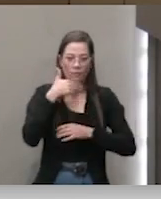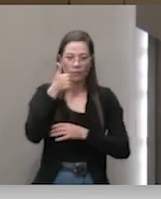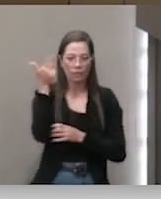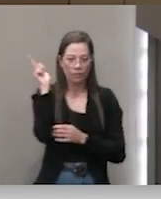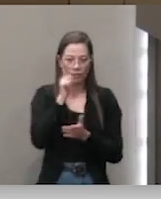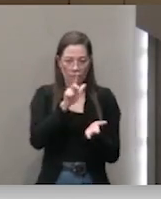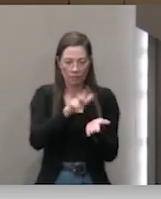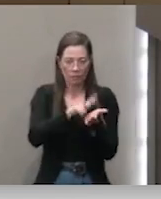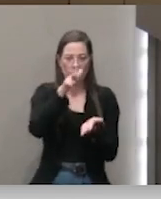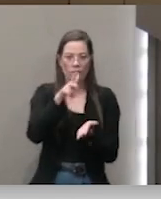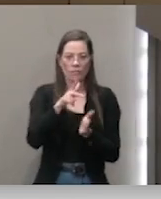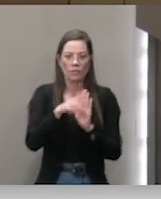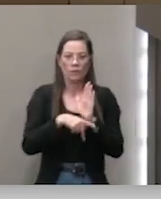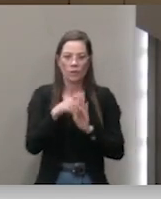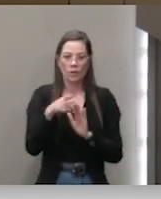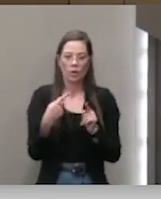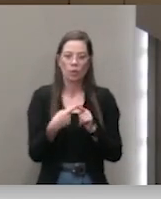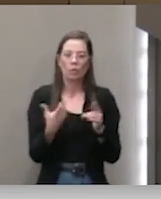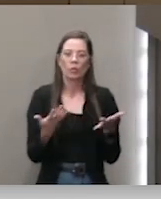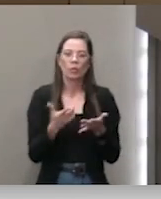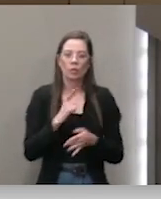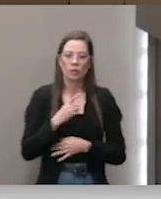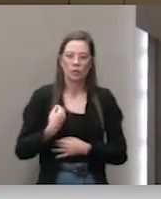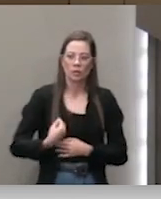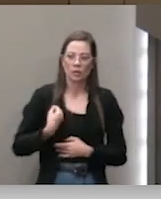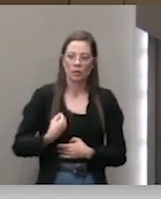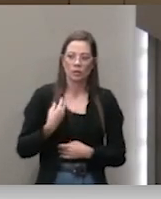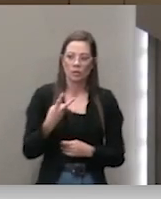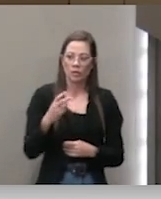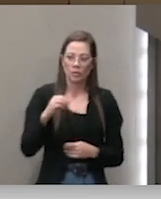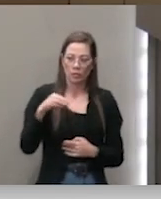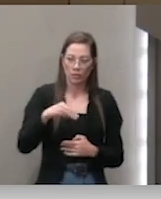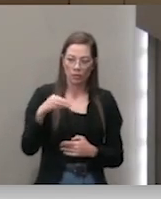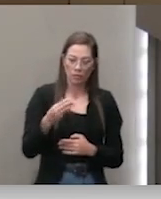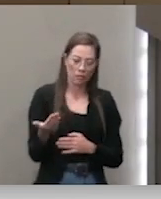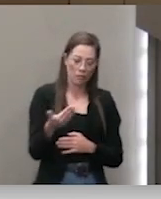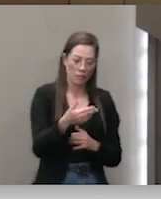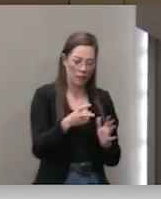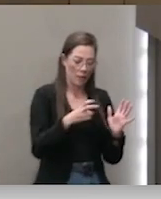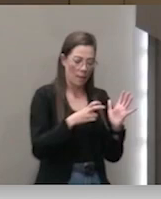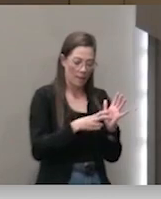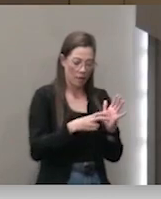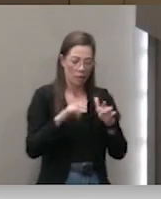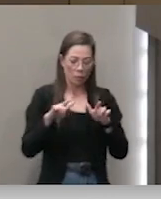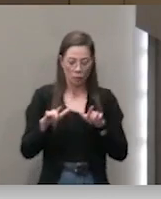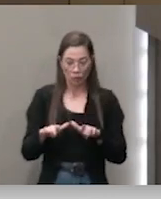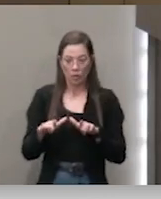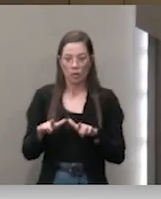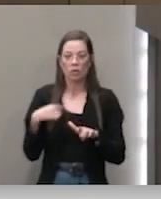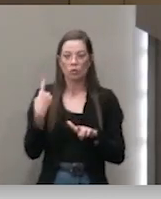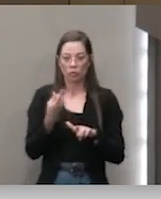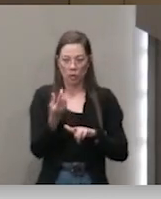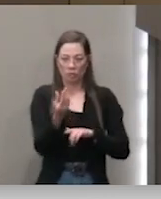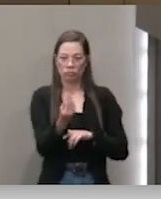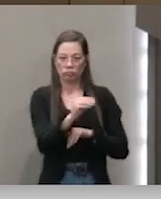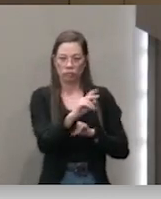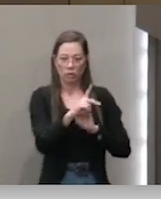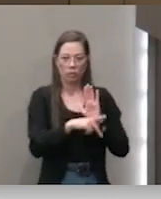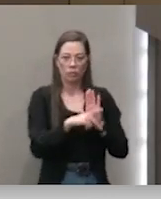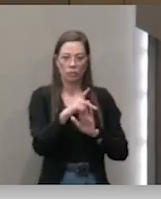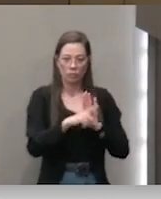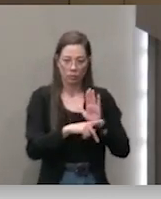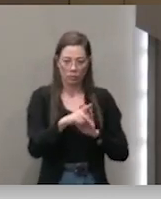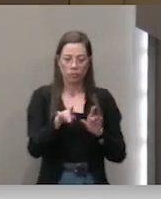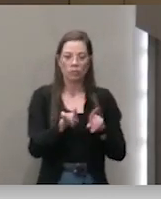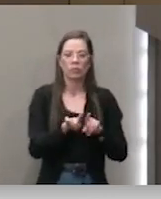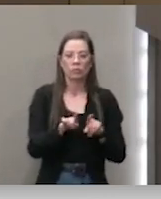esse projeto aí, porque hoje existe 20 minutos para quem vai em banco e em lotéricas. Mas nós vamos incluir no nosso projeto para